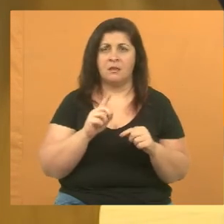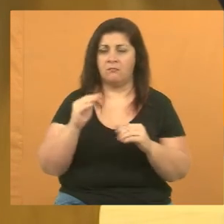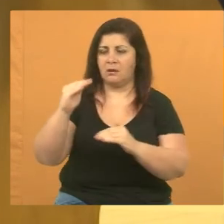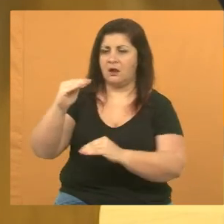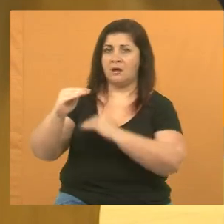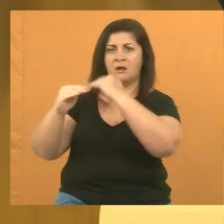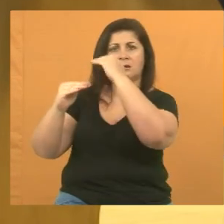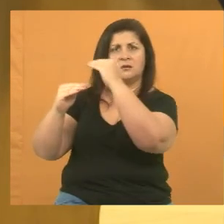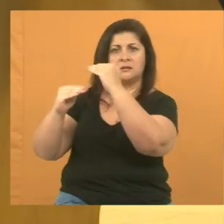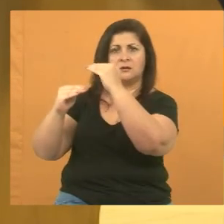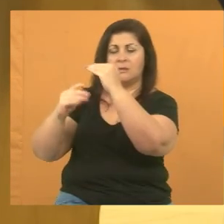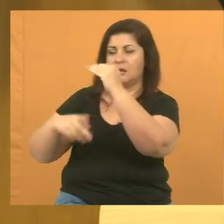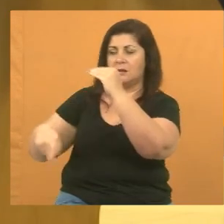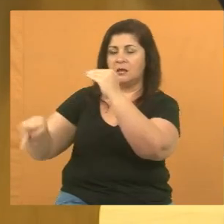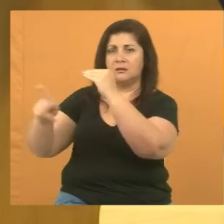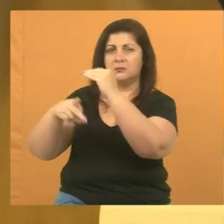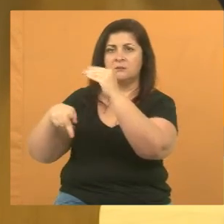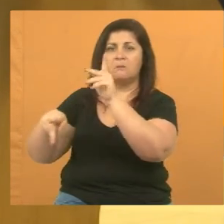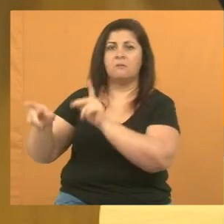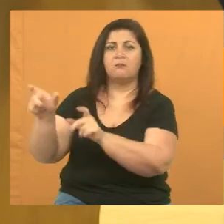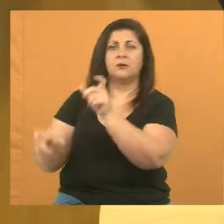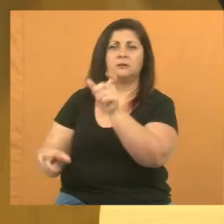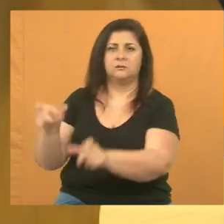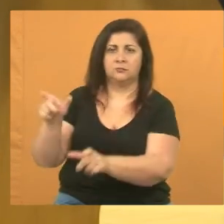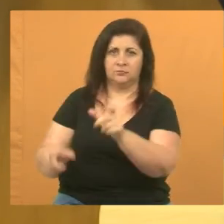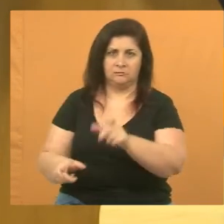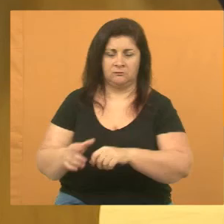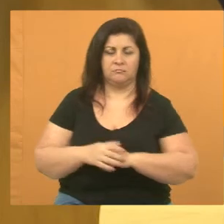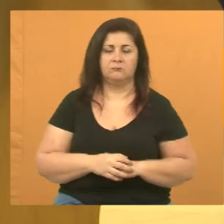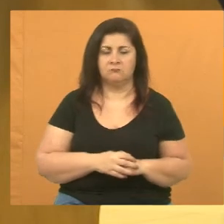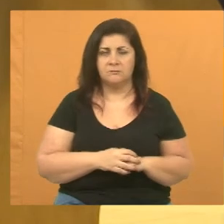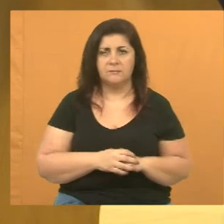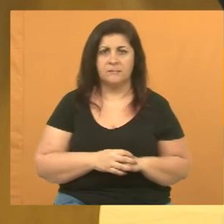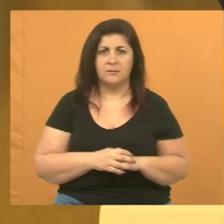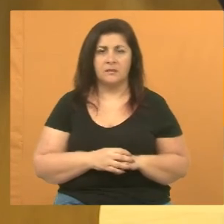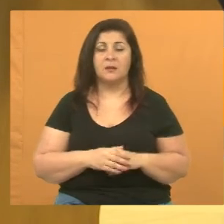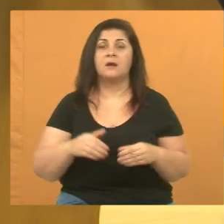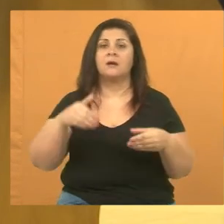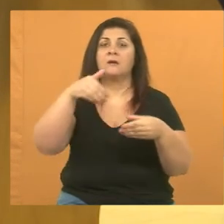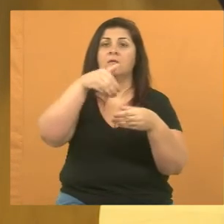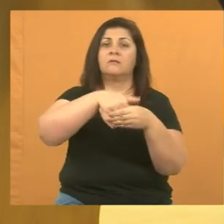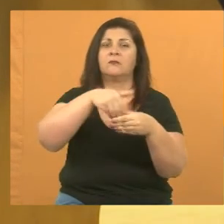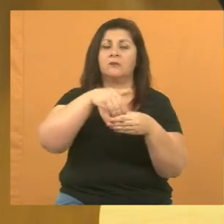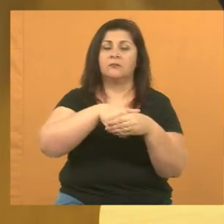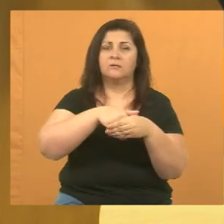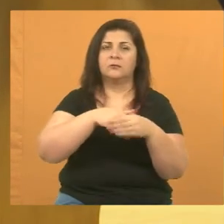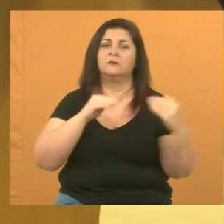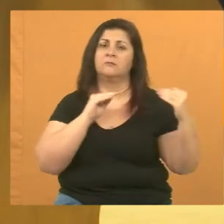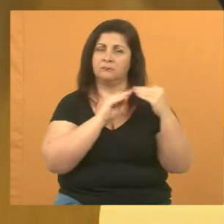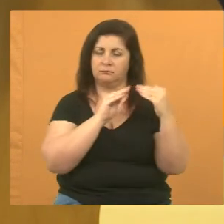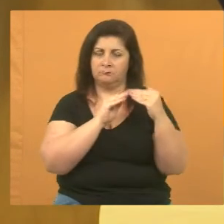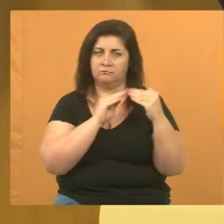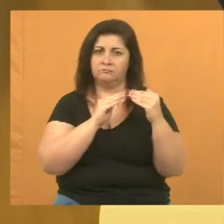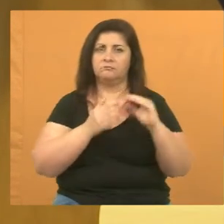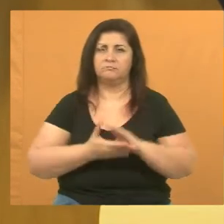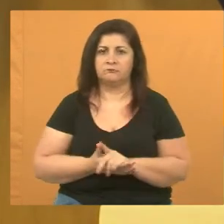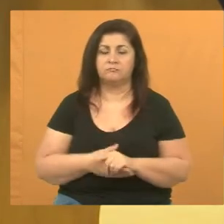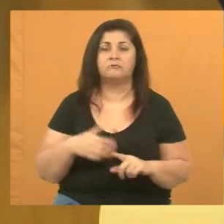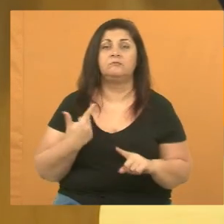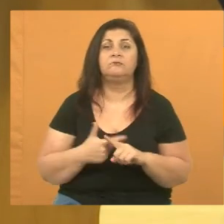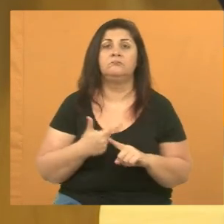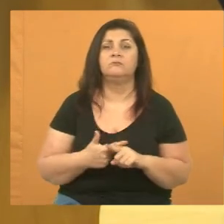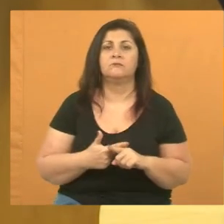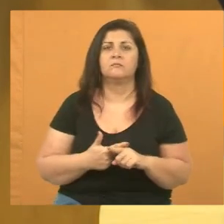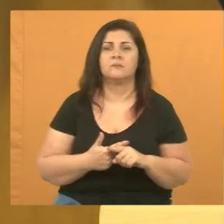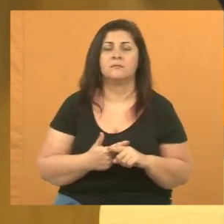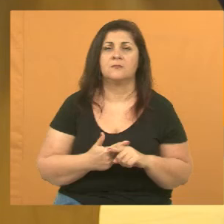sobre o interesse das pessoas, sobre o interesse coletivo. E eu vou votar nesse projeto aqui favorável, porque,